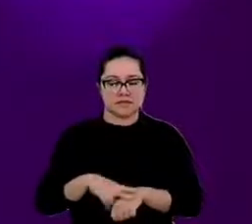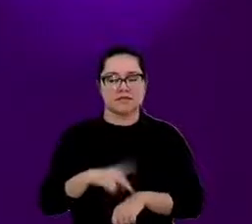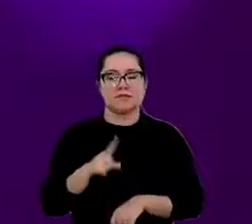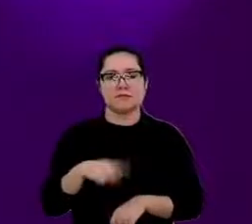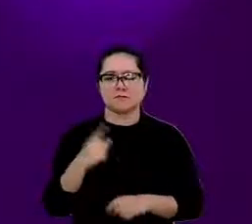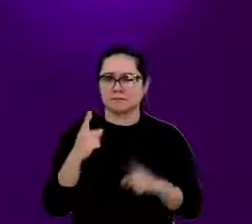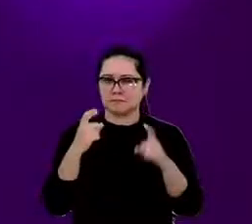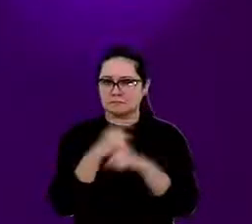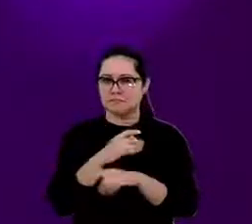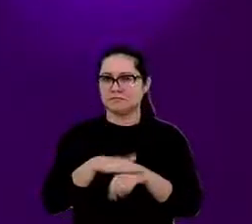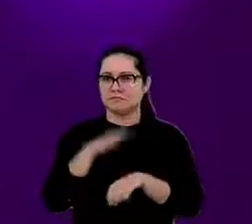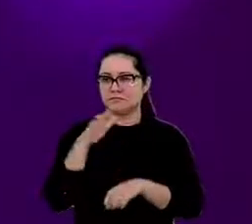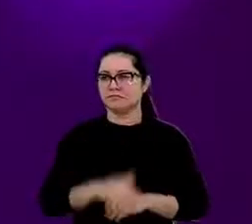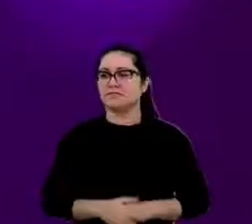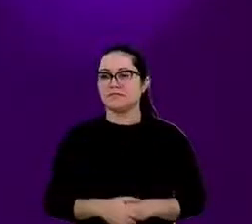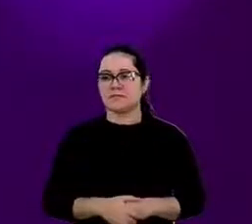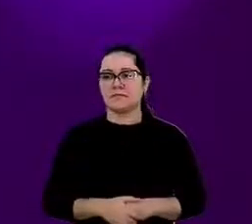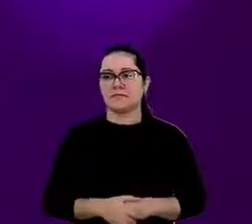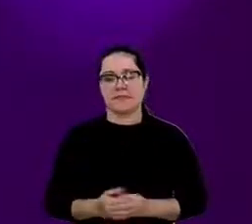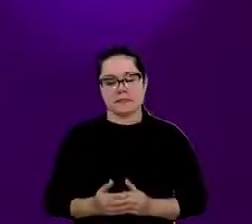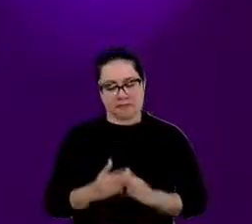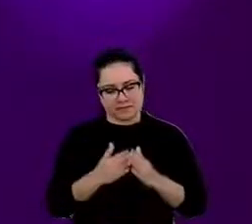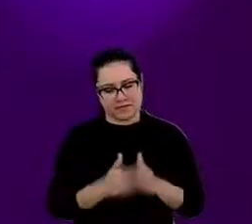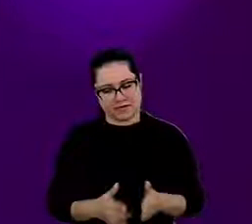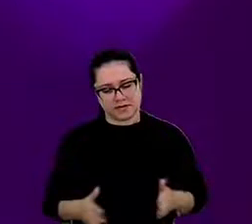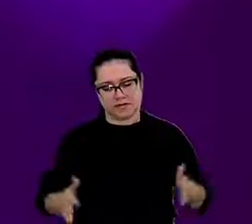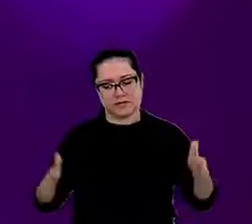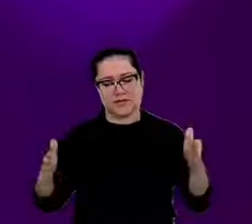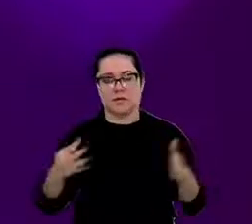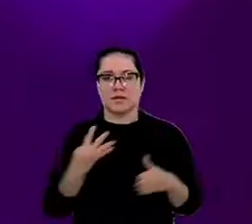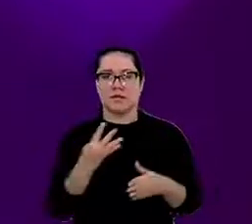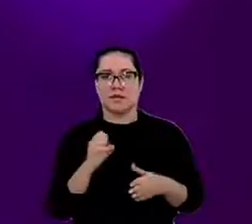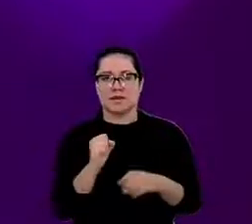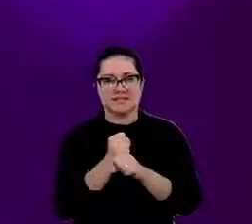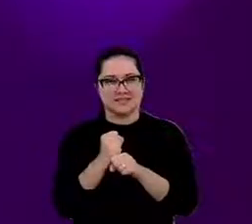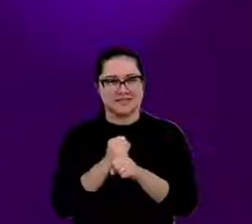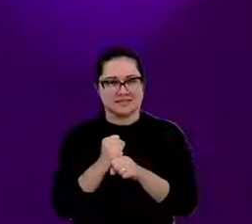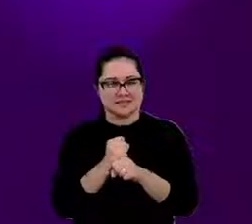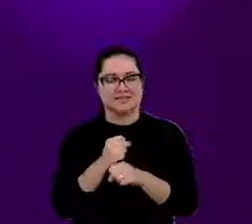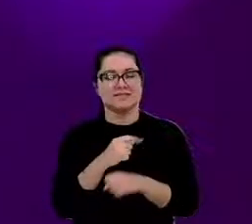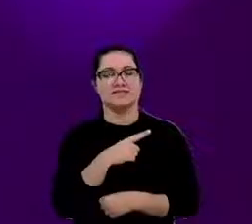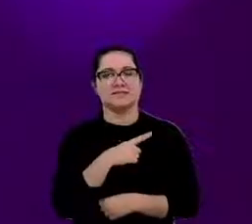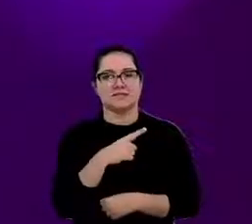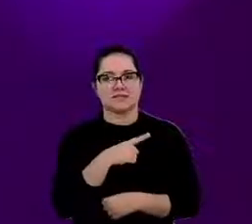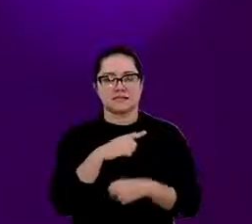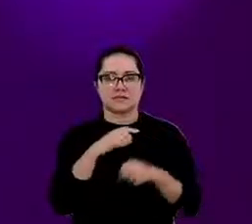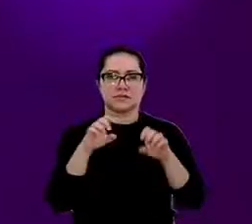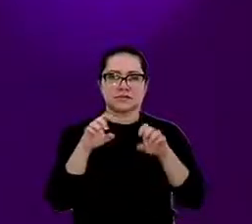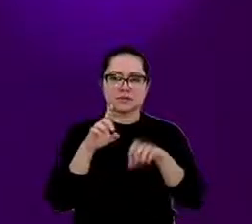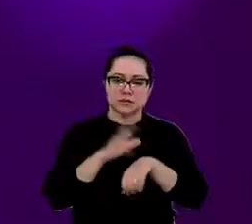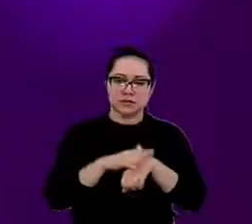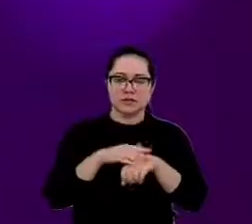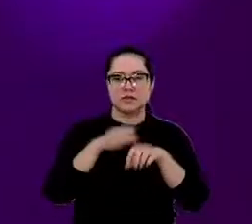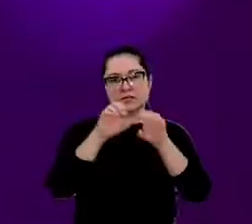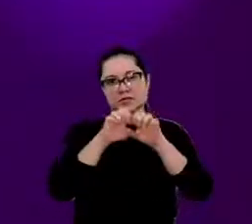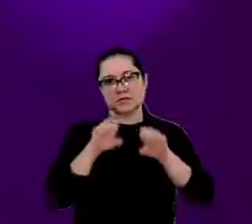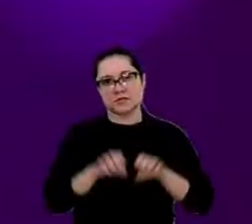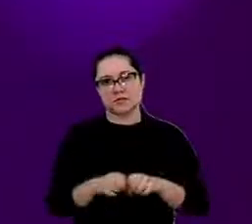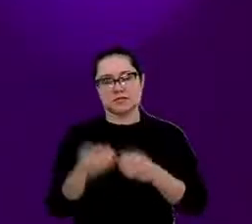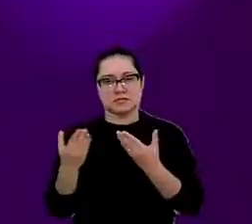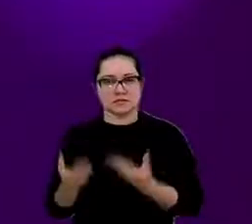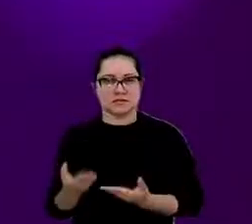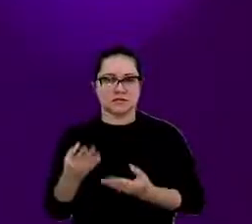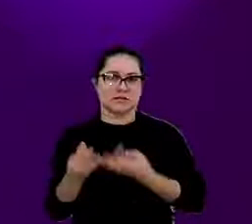desses praticamente 40 anos de desenvolvimento das doenças estruturais, das terapias transcatéteres para os